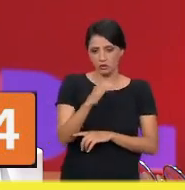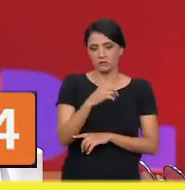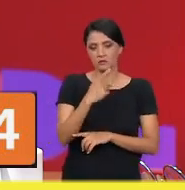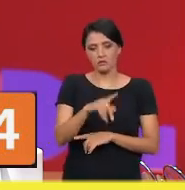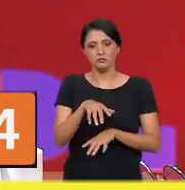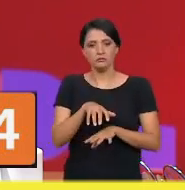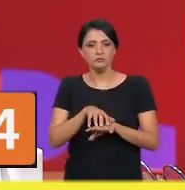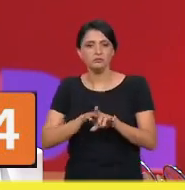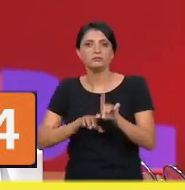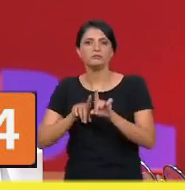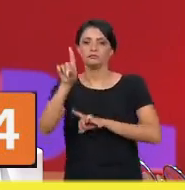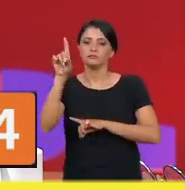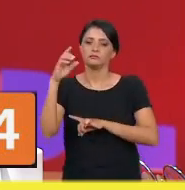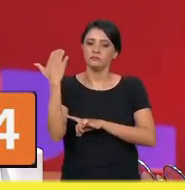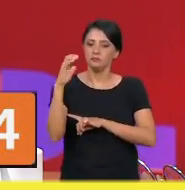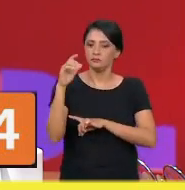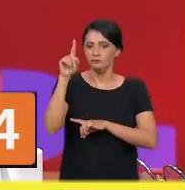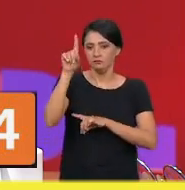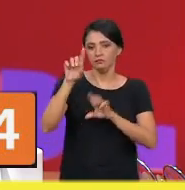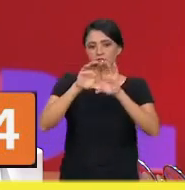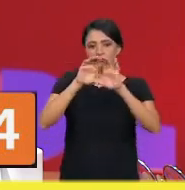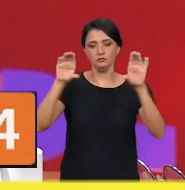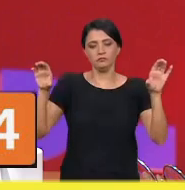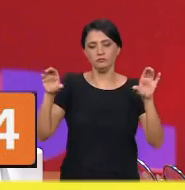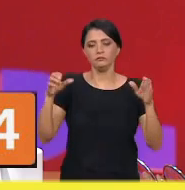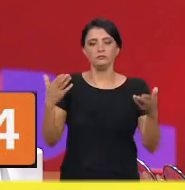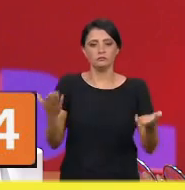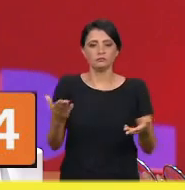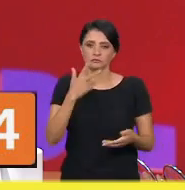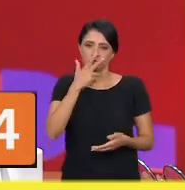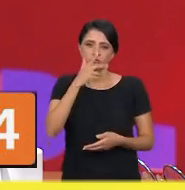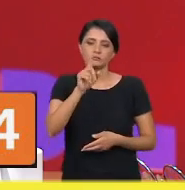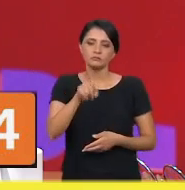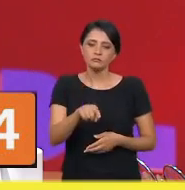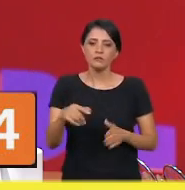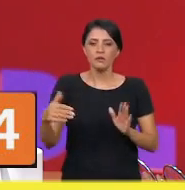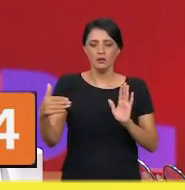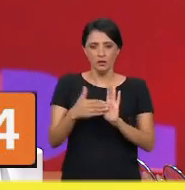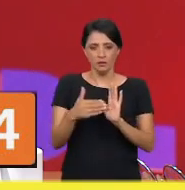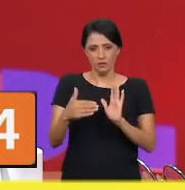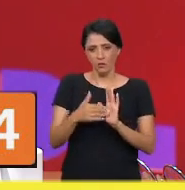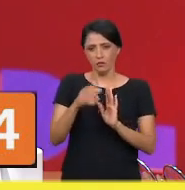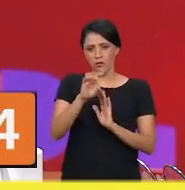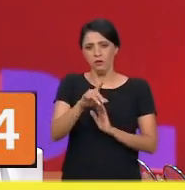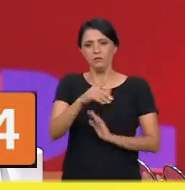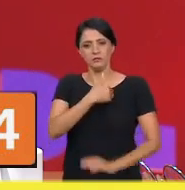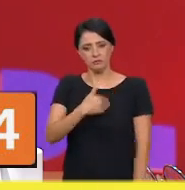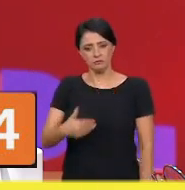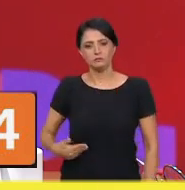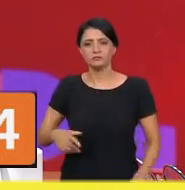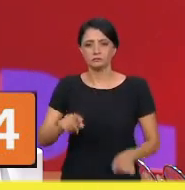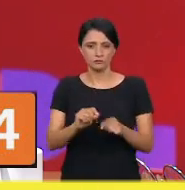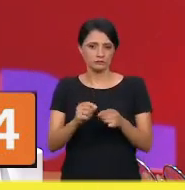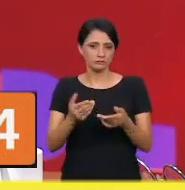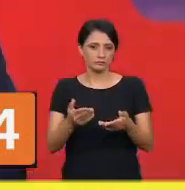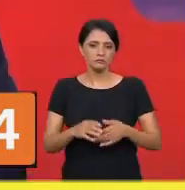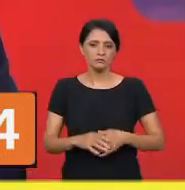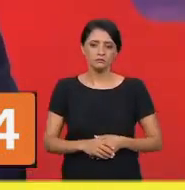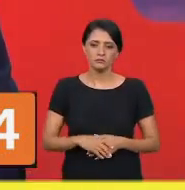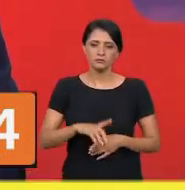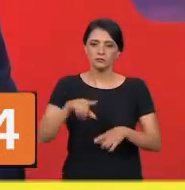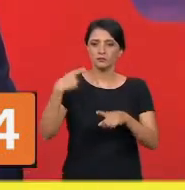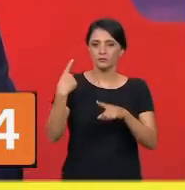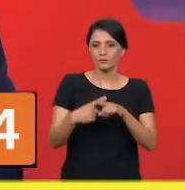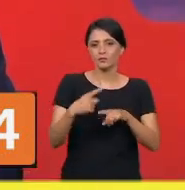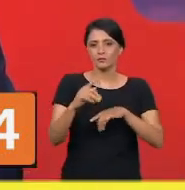enviar satélites científicos para o espaço, eu acho que até agora só os governos fazem isso. Até porque mesmo